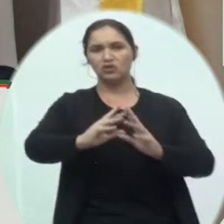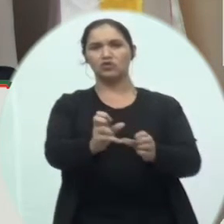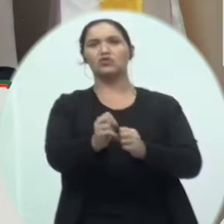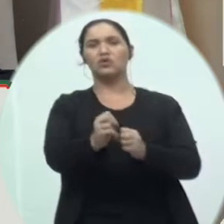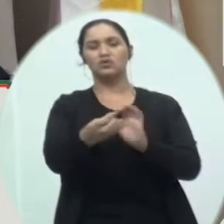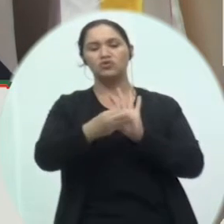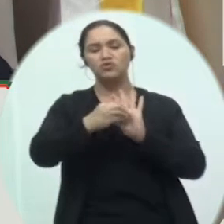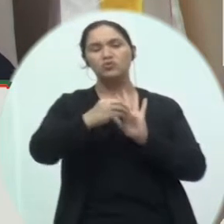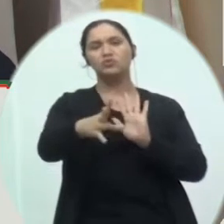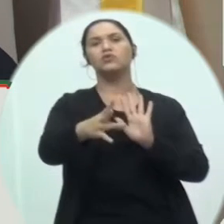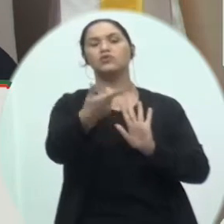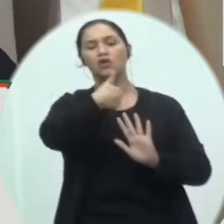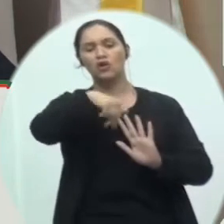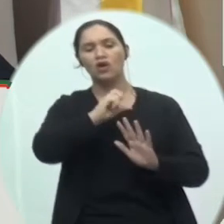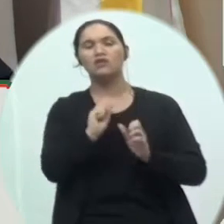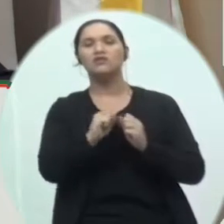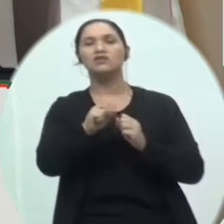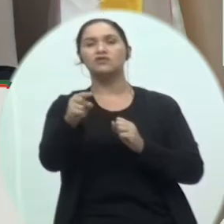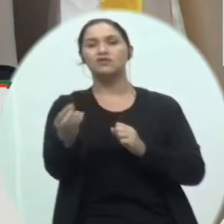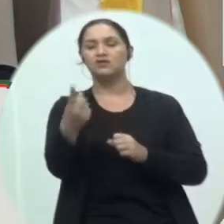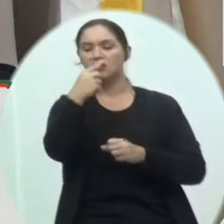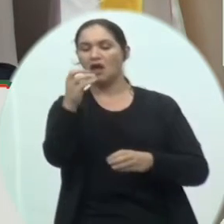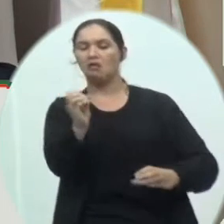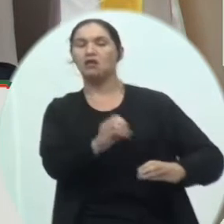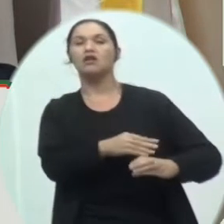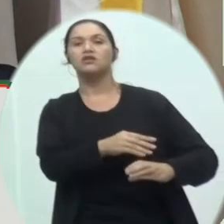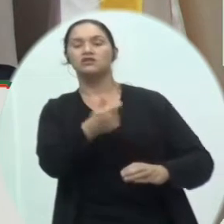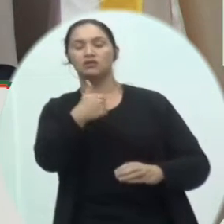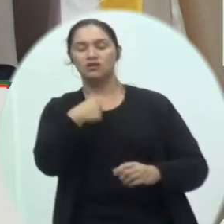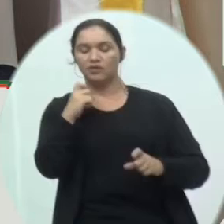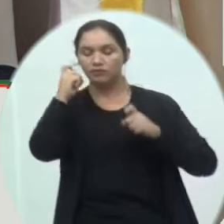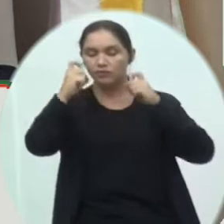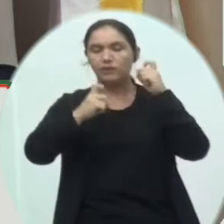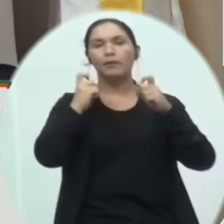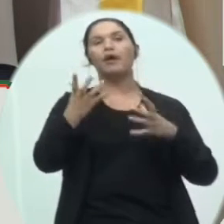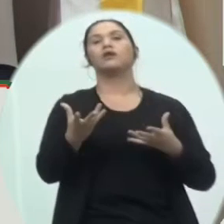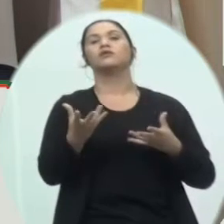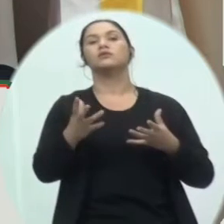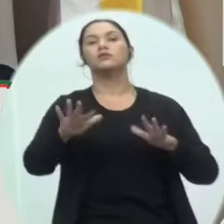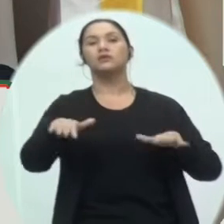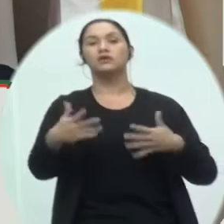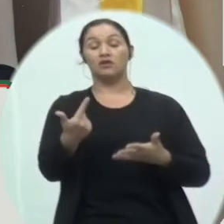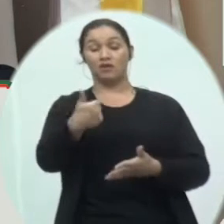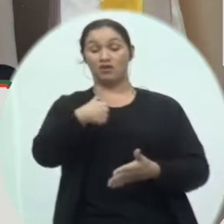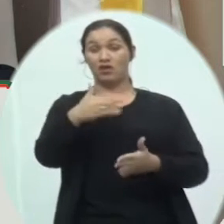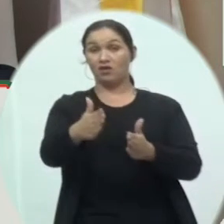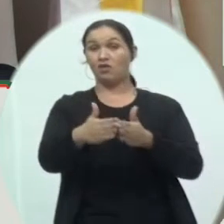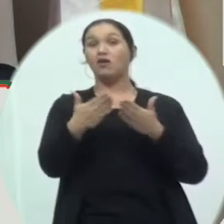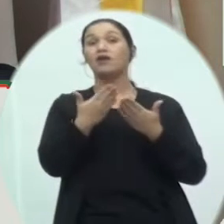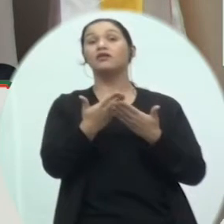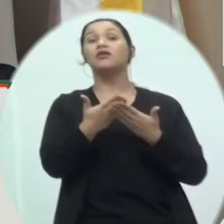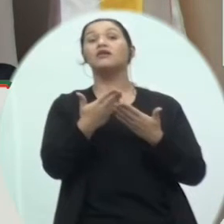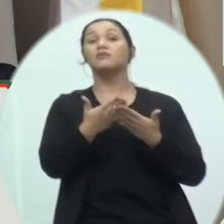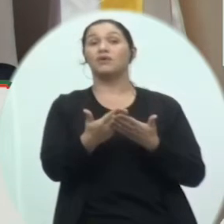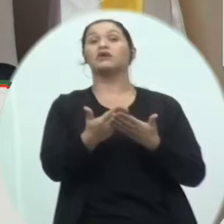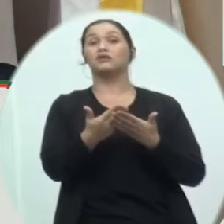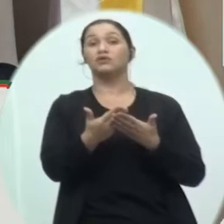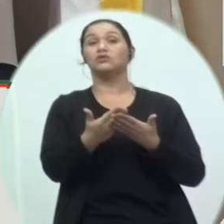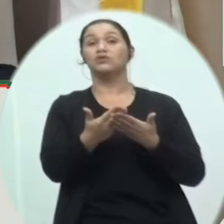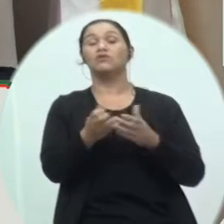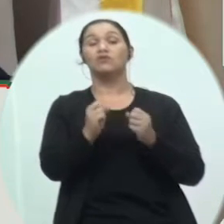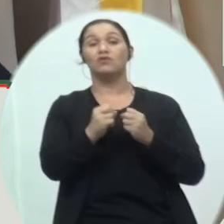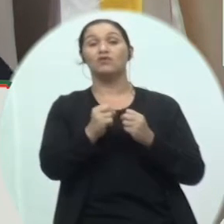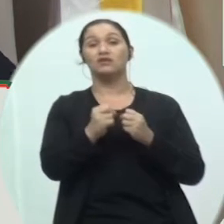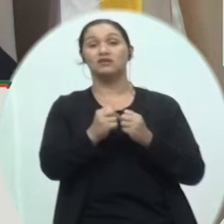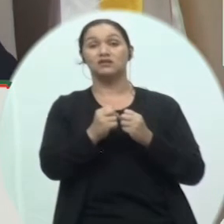ela: vocês jogam no lixo, então é preocupante, e eu vou entrar com requerimento pedindo informação ao prefeito, vereador,